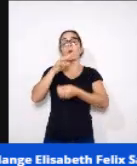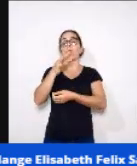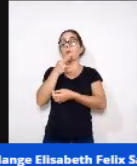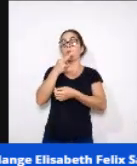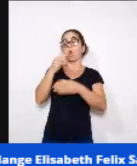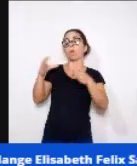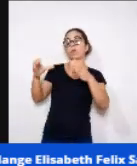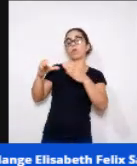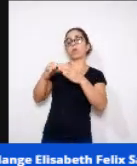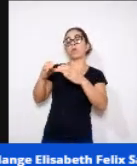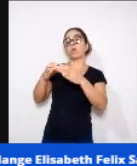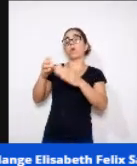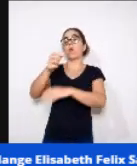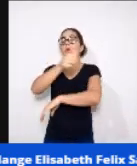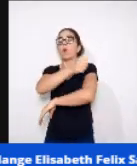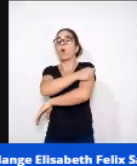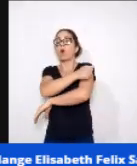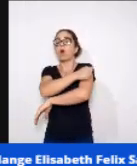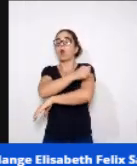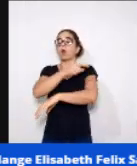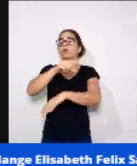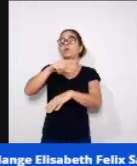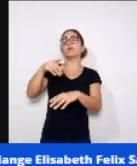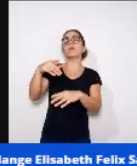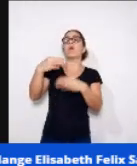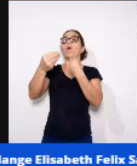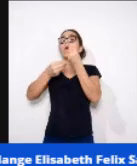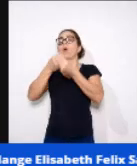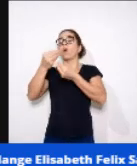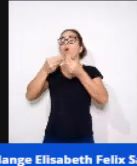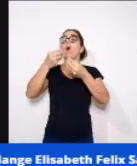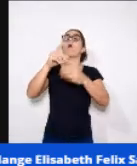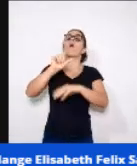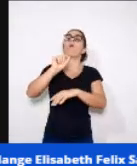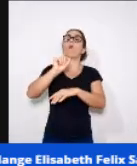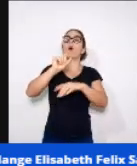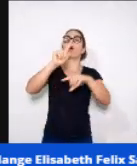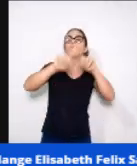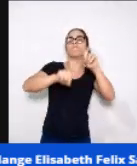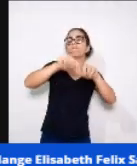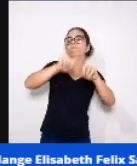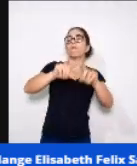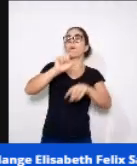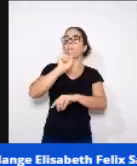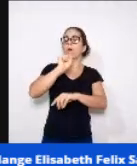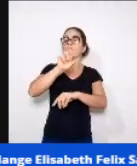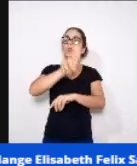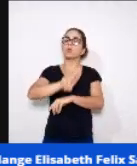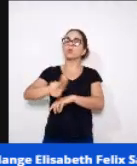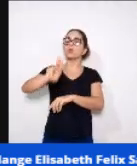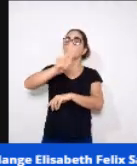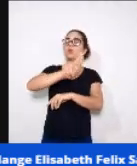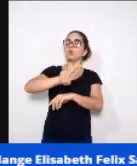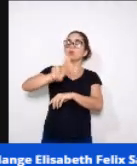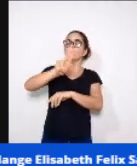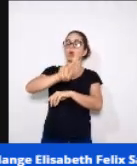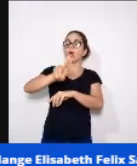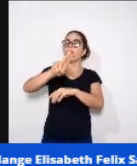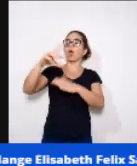o meu aluno e qual desses recursos que eu posso utilizar no momento em que ele me questiona, em